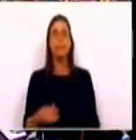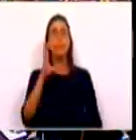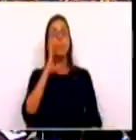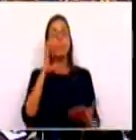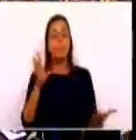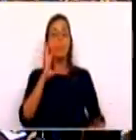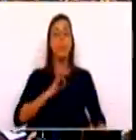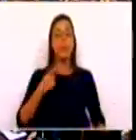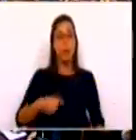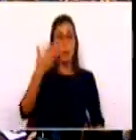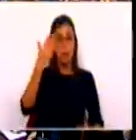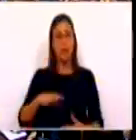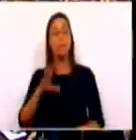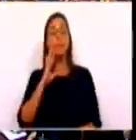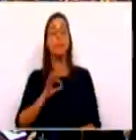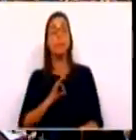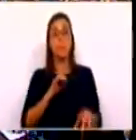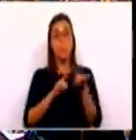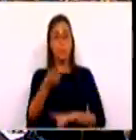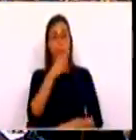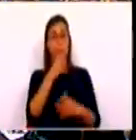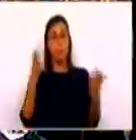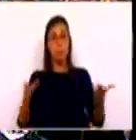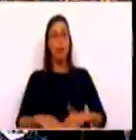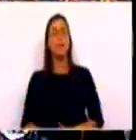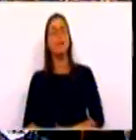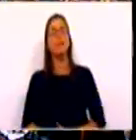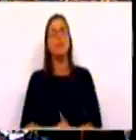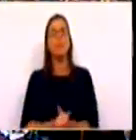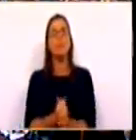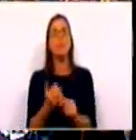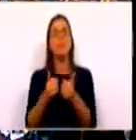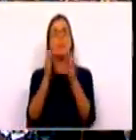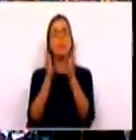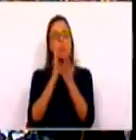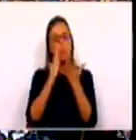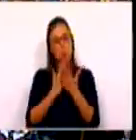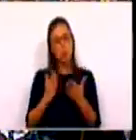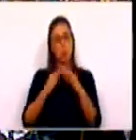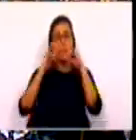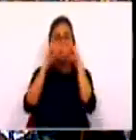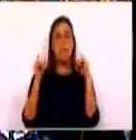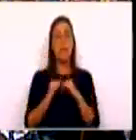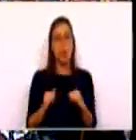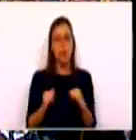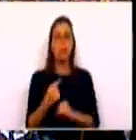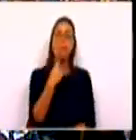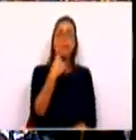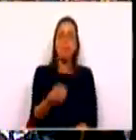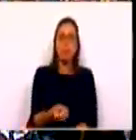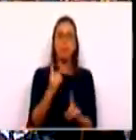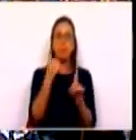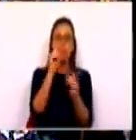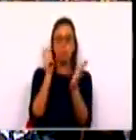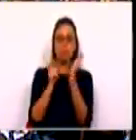Muito boa tarde, Sra. Presidente, Sras. E Srs. Deputados. Todos os estudos internacionais indicam que um